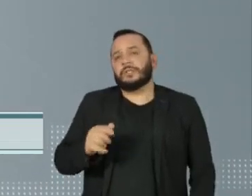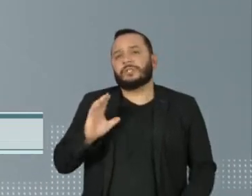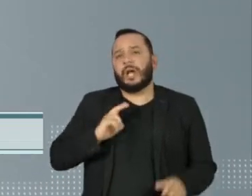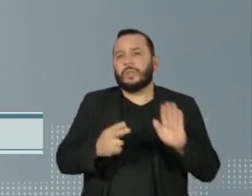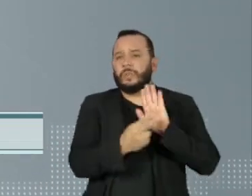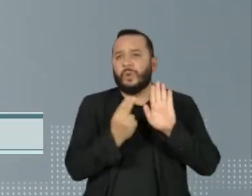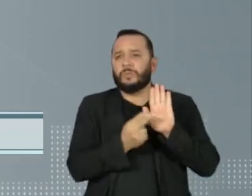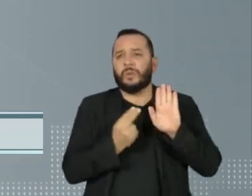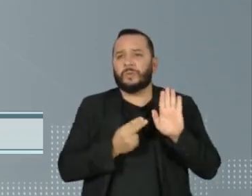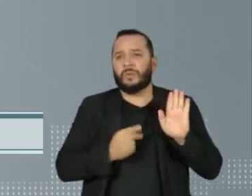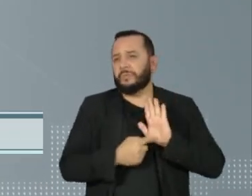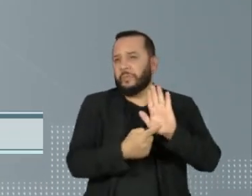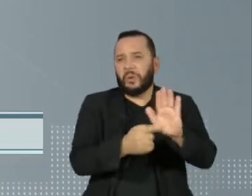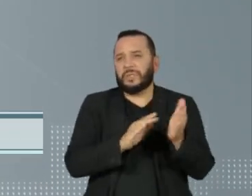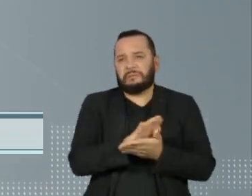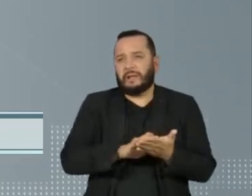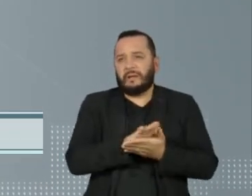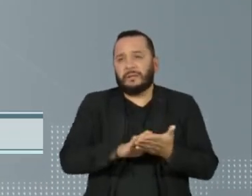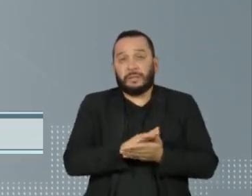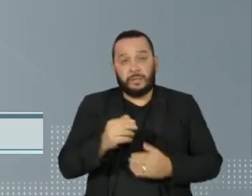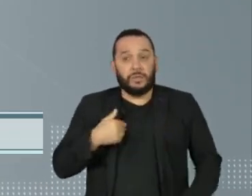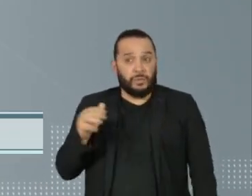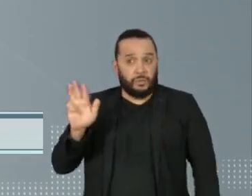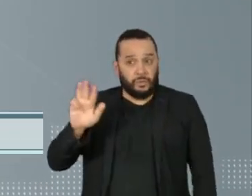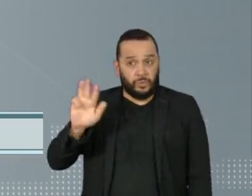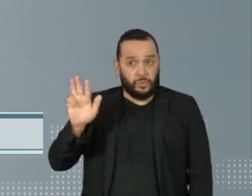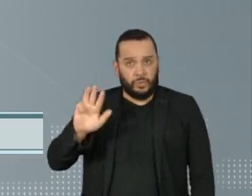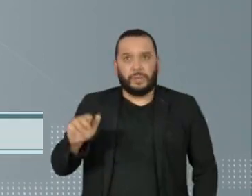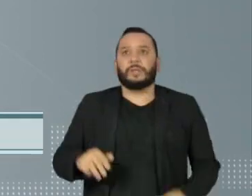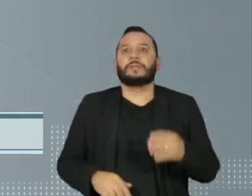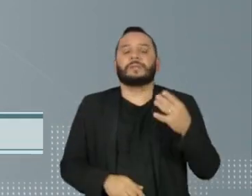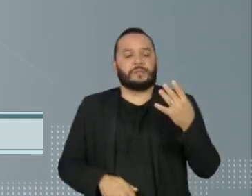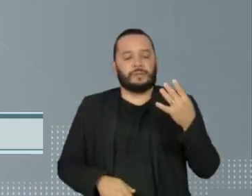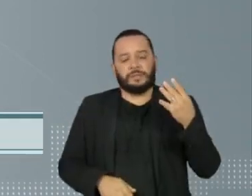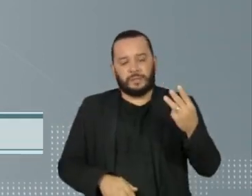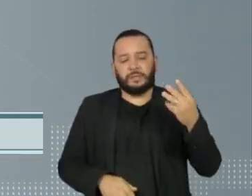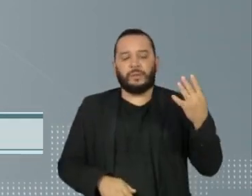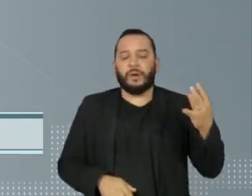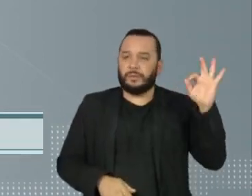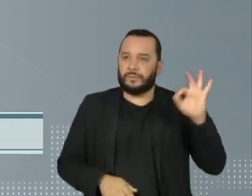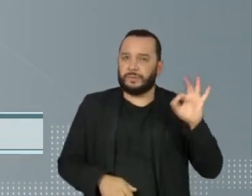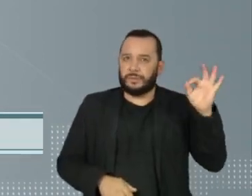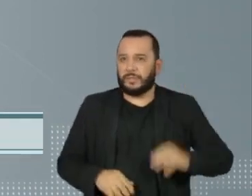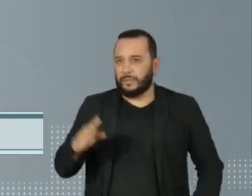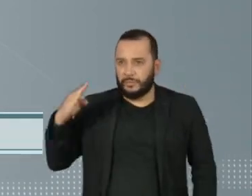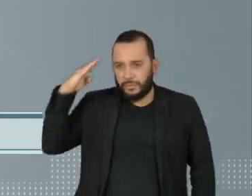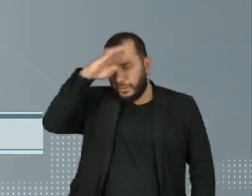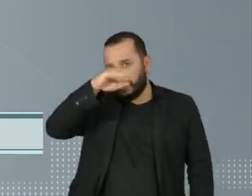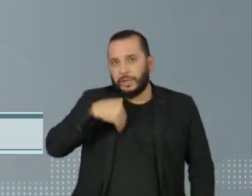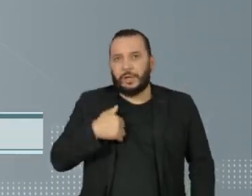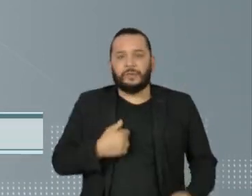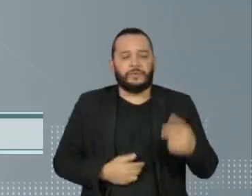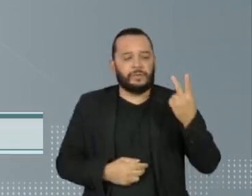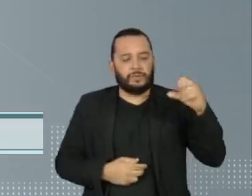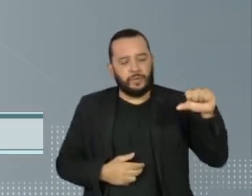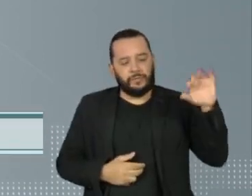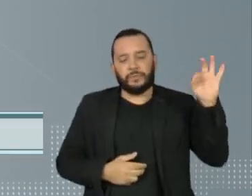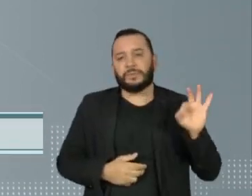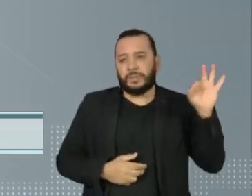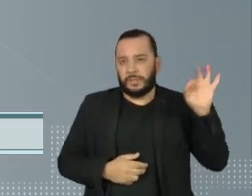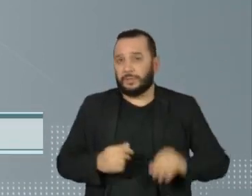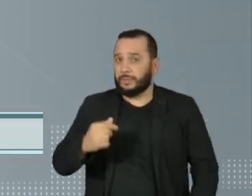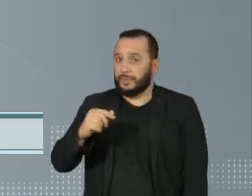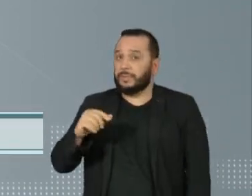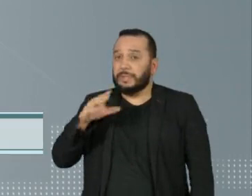entrevistados os nomes dos presidenciáveis Lula está com 34 por cento bolsonaro recebeu vi e por cento das indicações